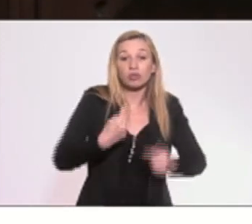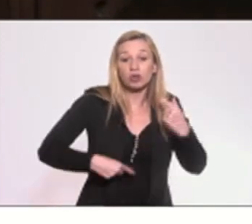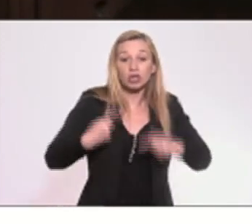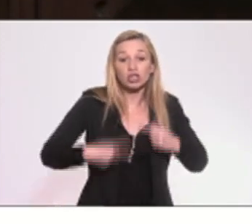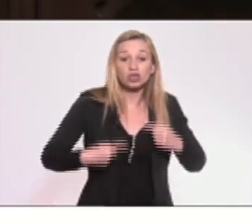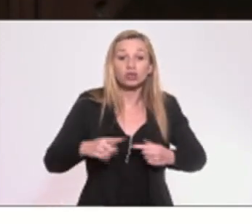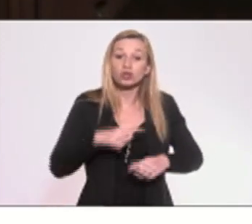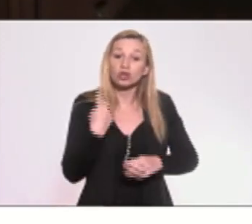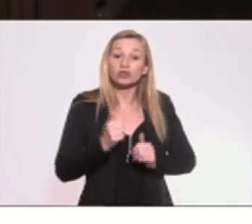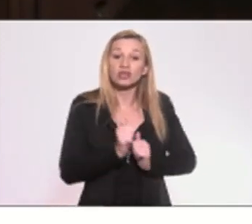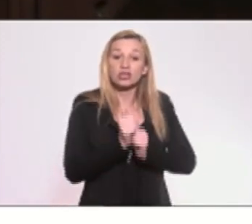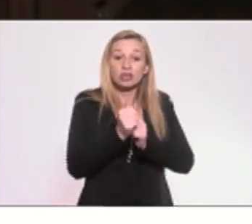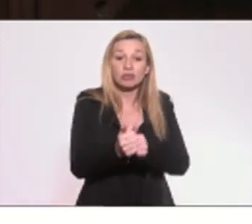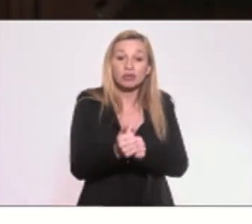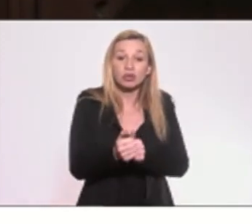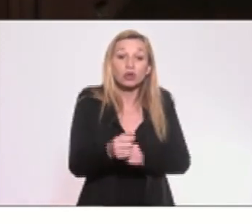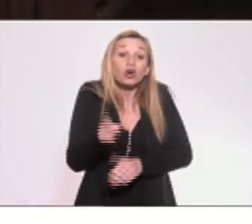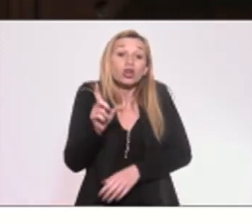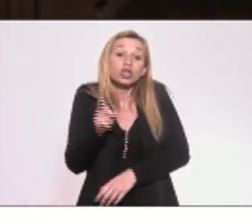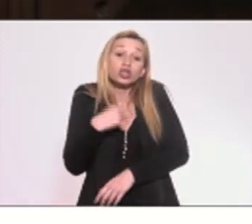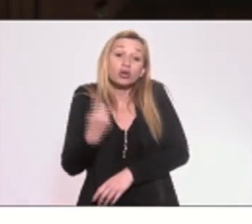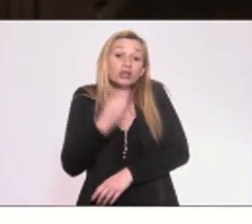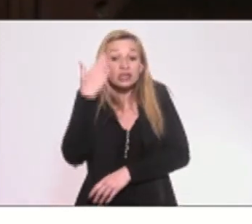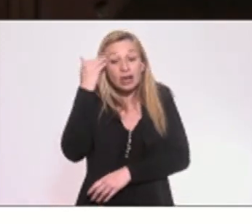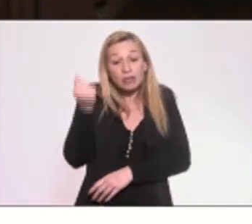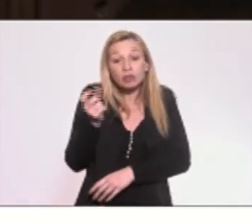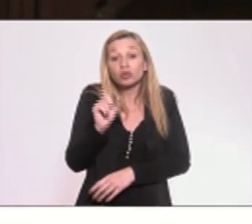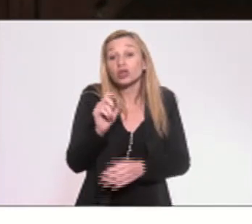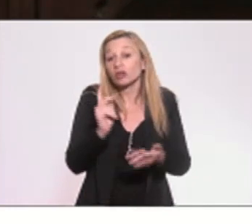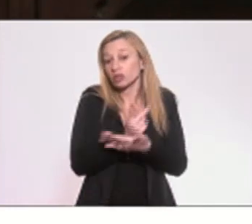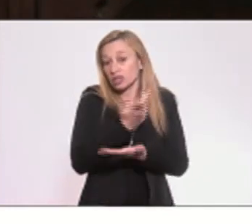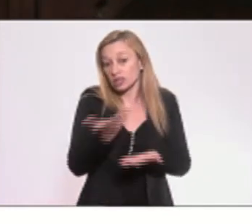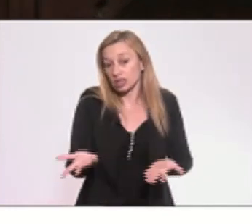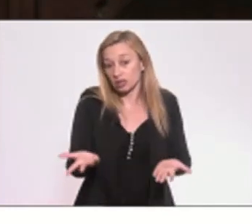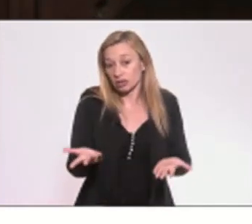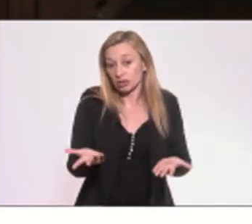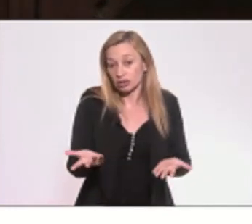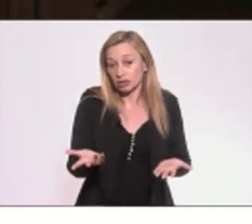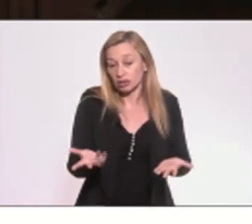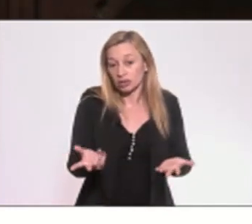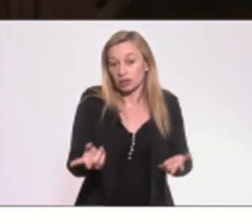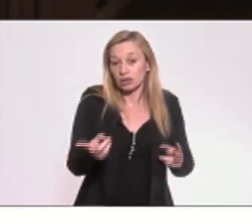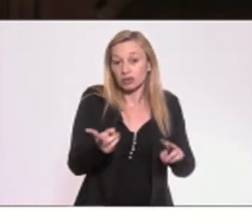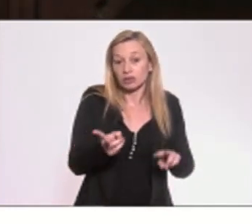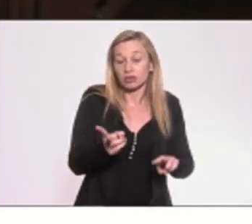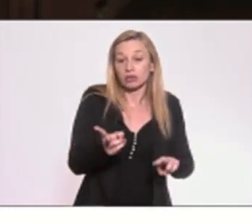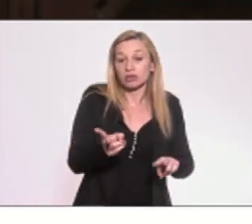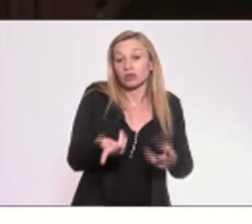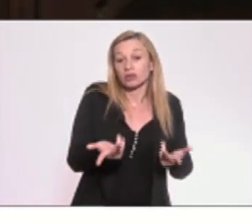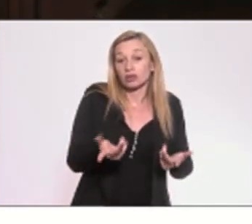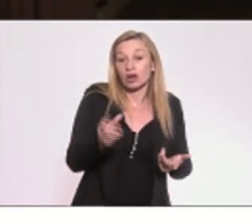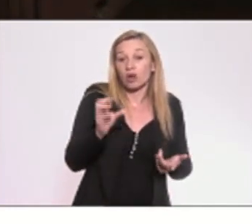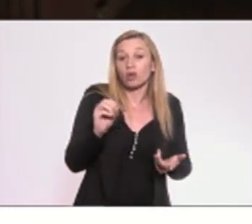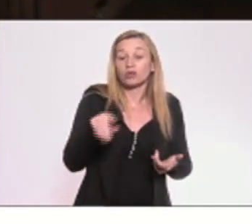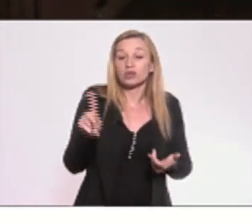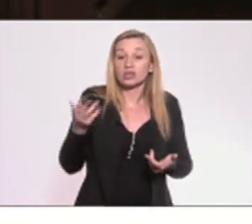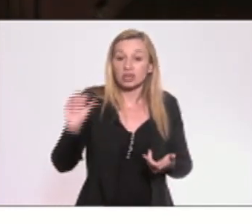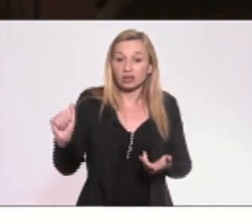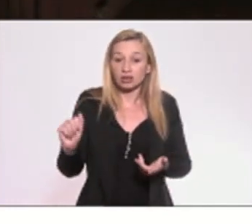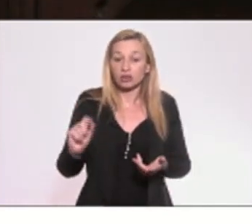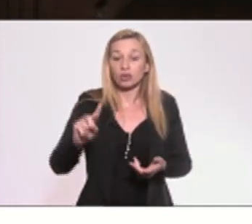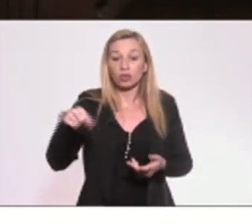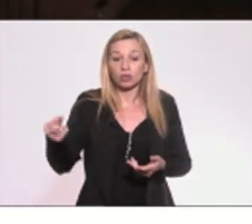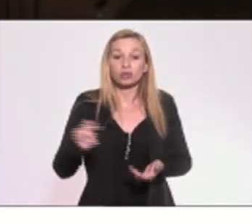fazemos encaminhamento à luz do que sabemos das operações, tanto a cadeia velha quanto a Furna da Onça. E aí eu queria